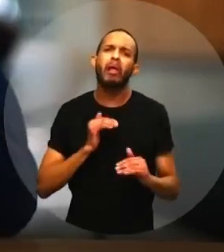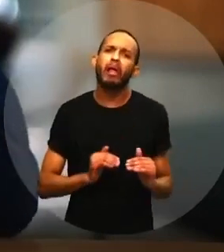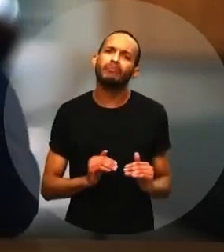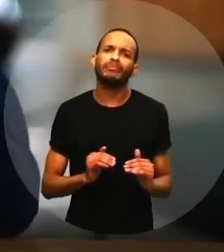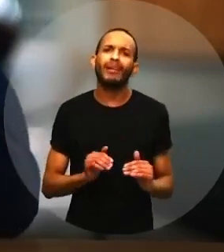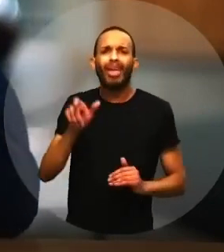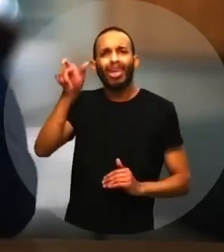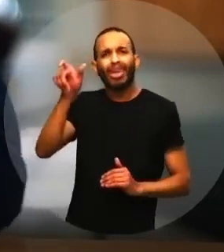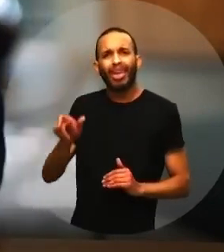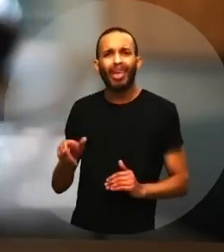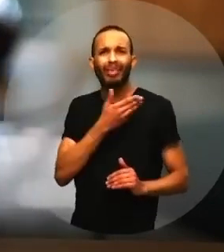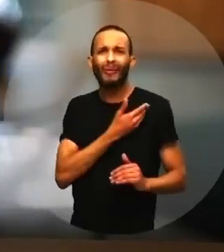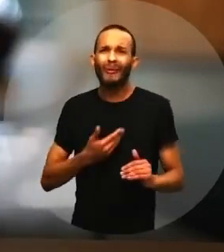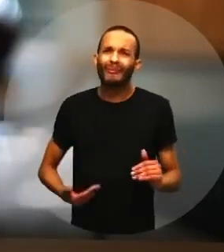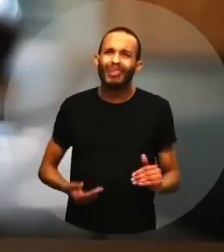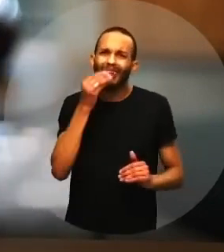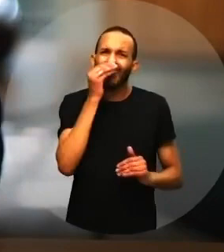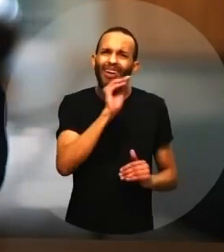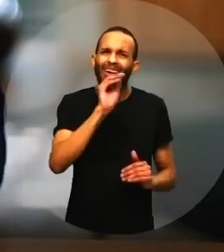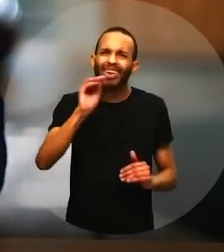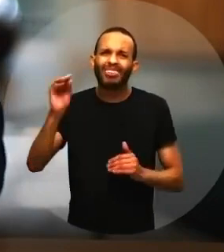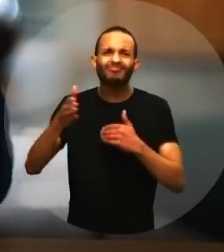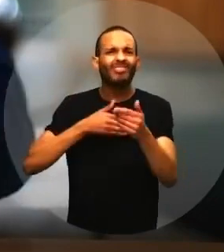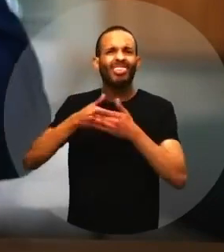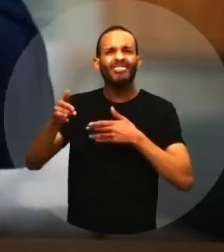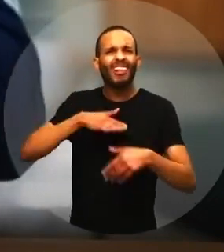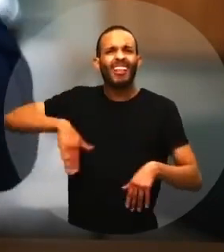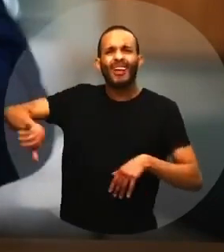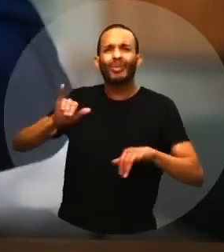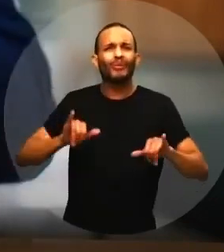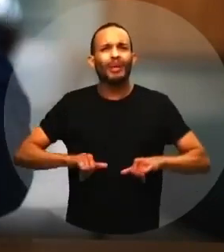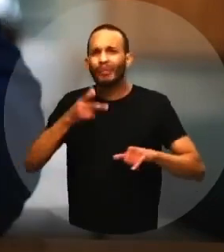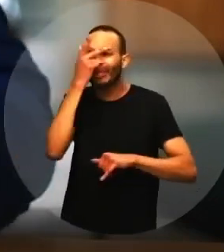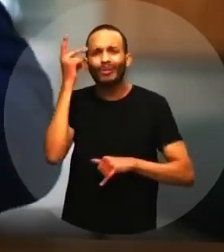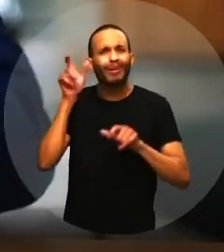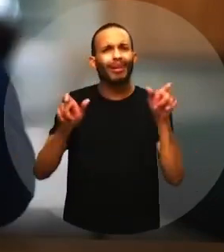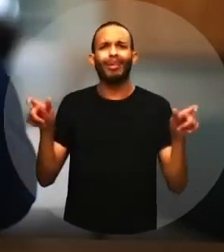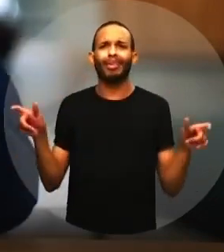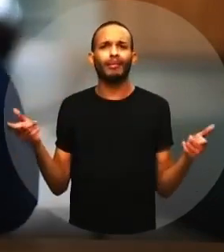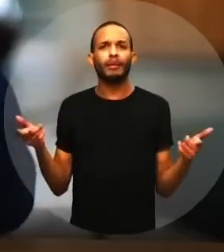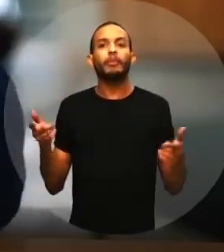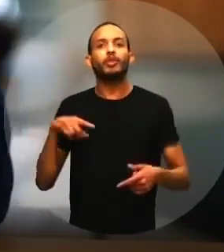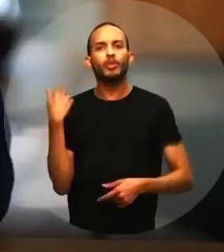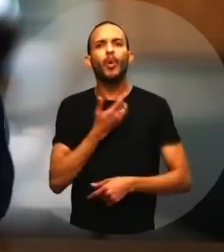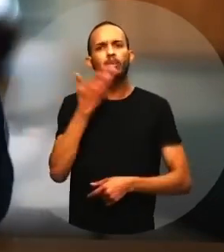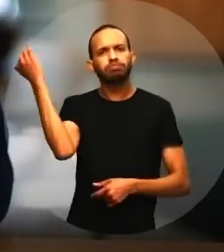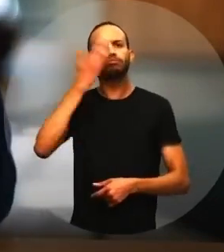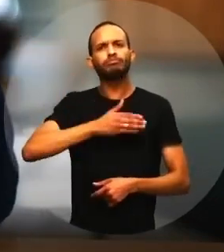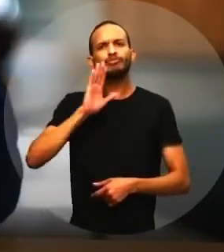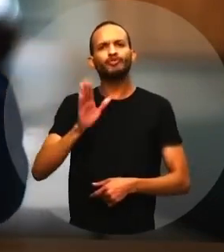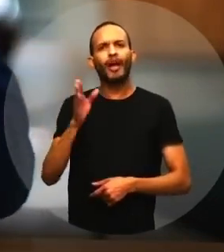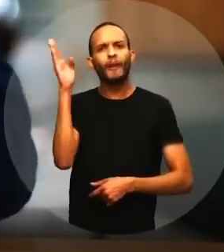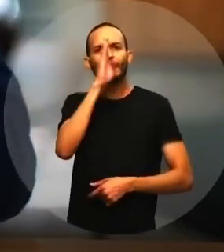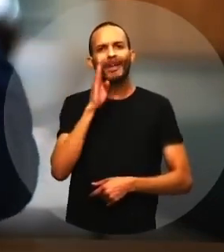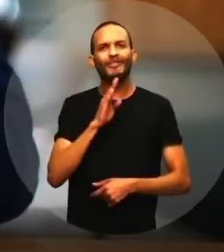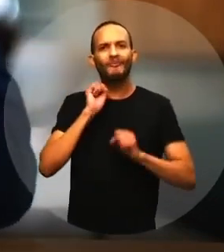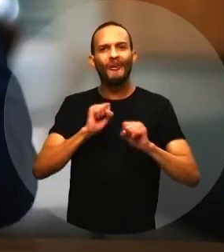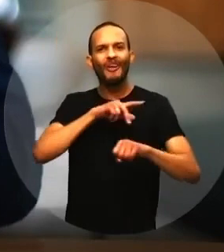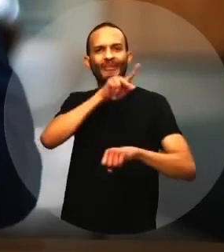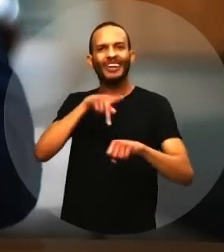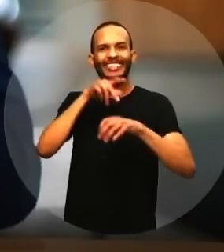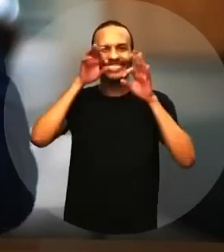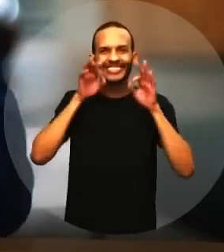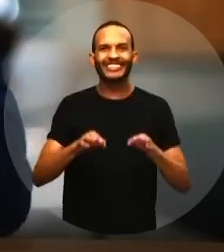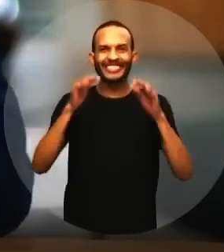retrocedeu tanto como pode um governante não se importar com o sofrimento de tanta gente provamos que o Brasil